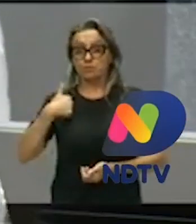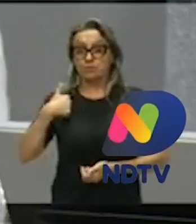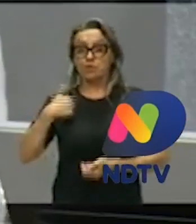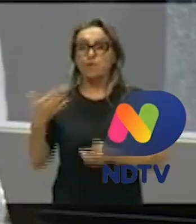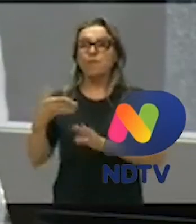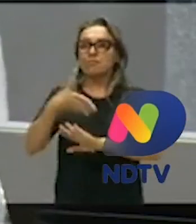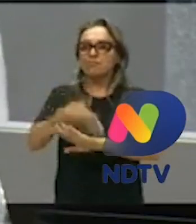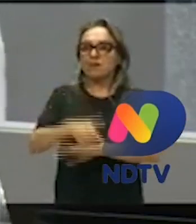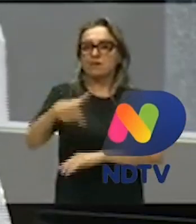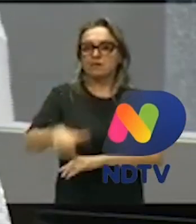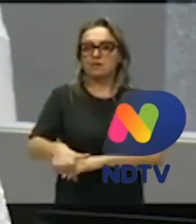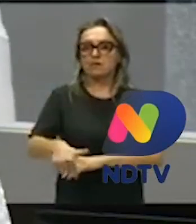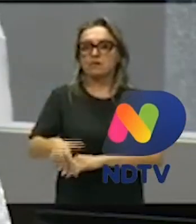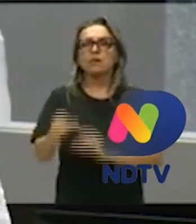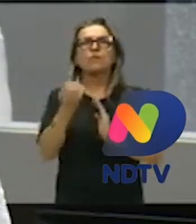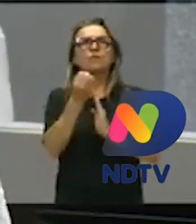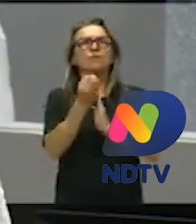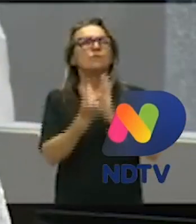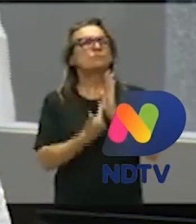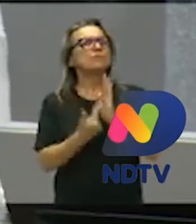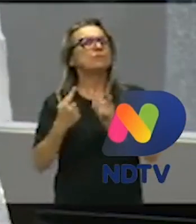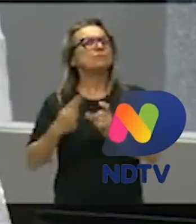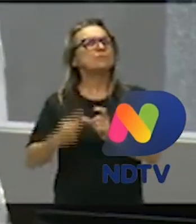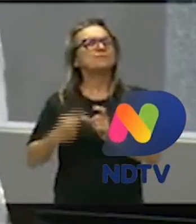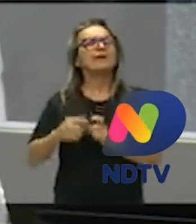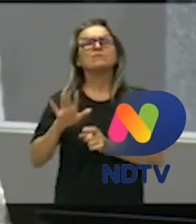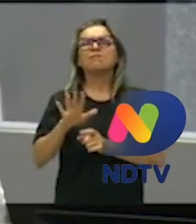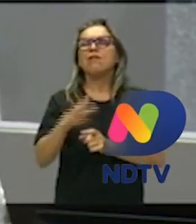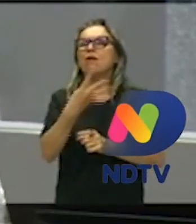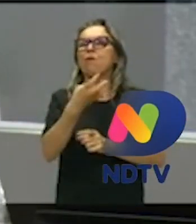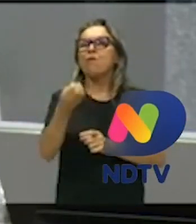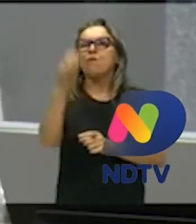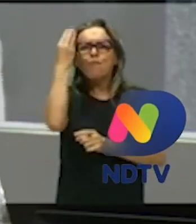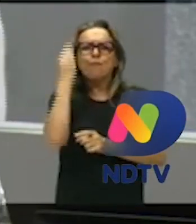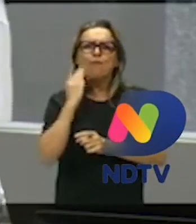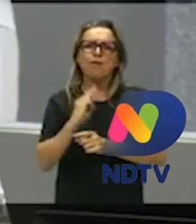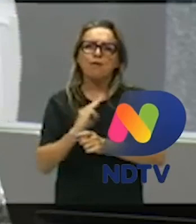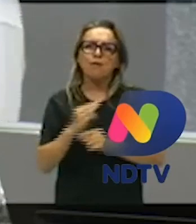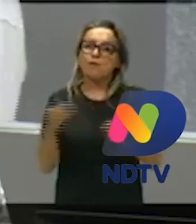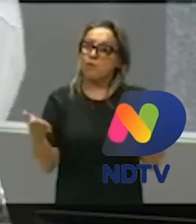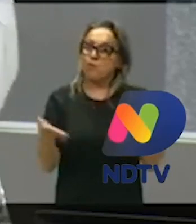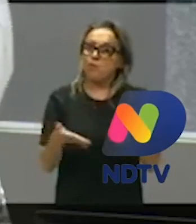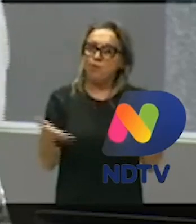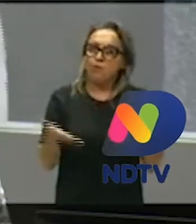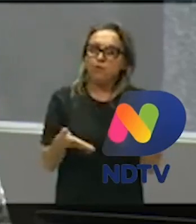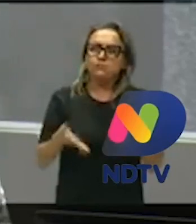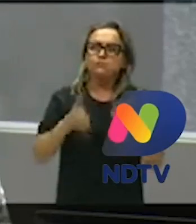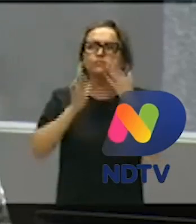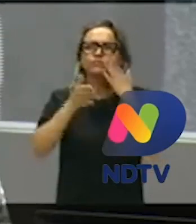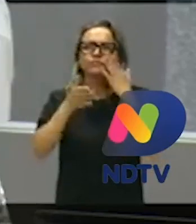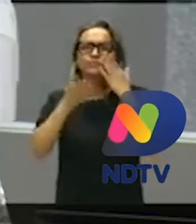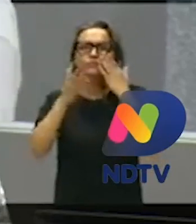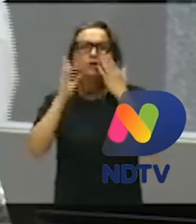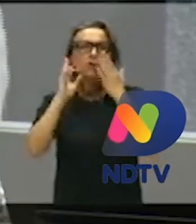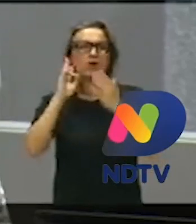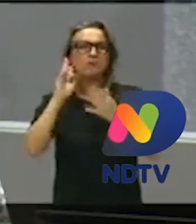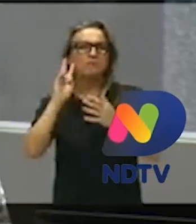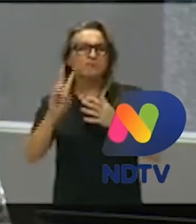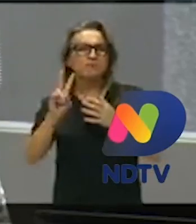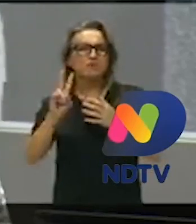da cidade era 40 milhões hoje já ouvi falar aqui que vai chegar